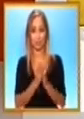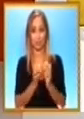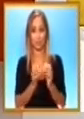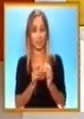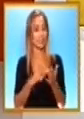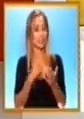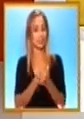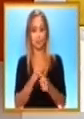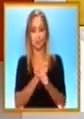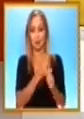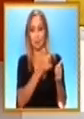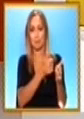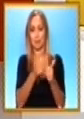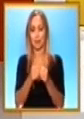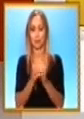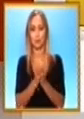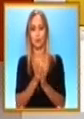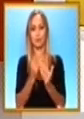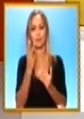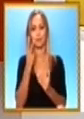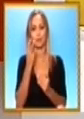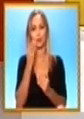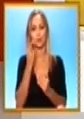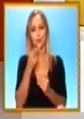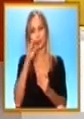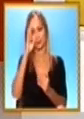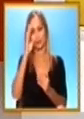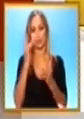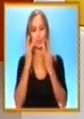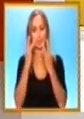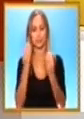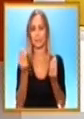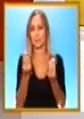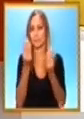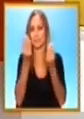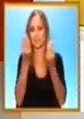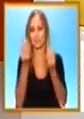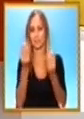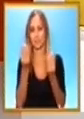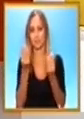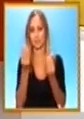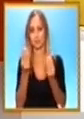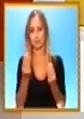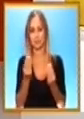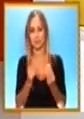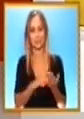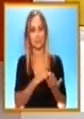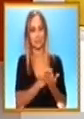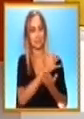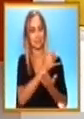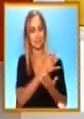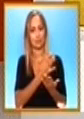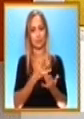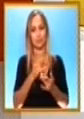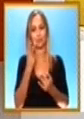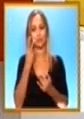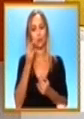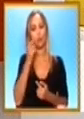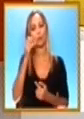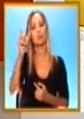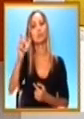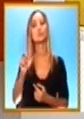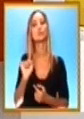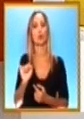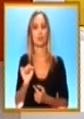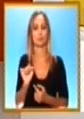bem. Percebes? Vê tu bem. Eu sei que ela é uma atriz de mão cheia e sempre foi e tudo mais, mas vê o ser humano que ela